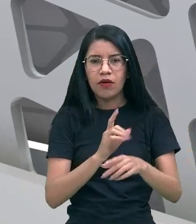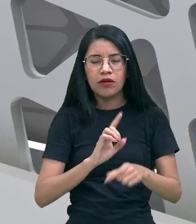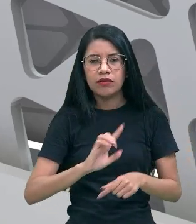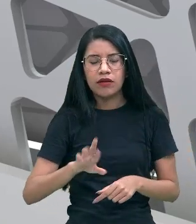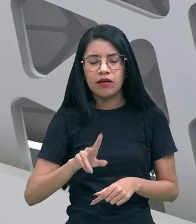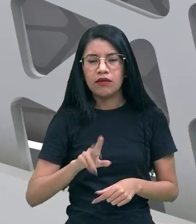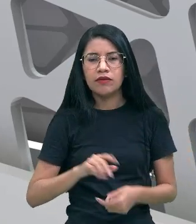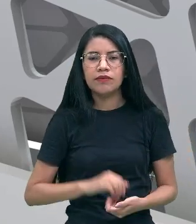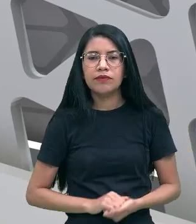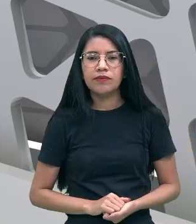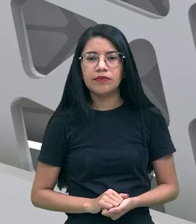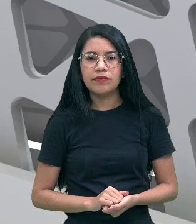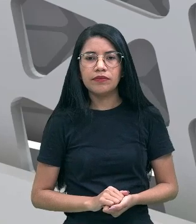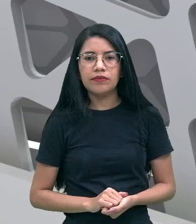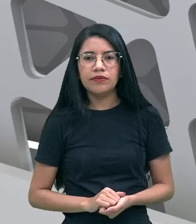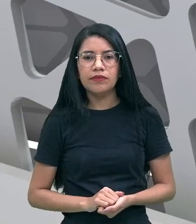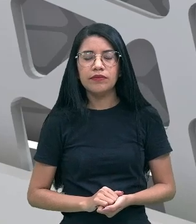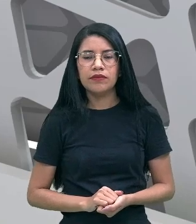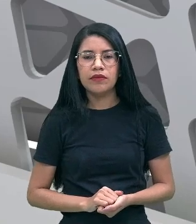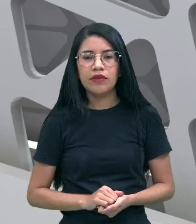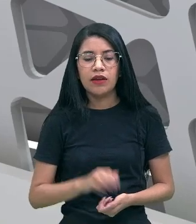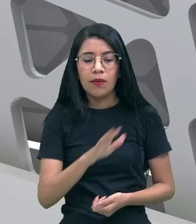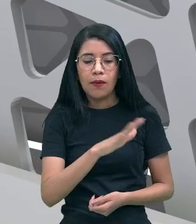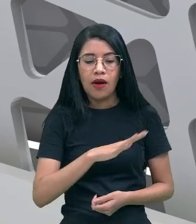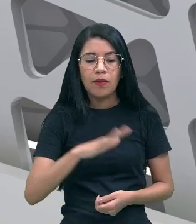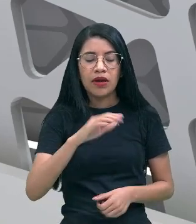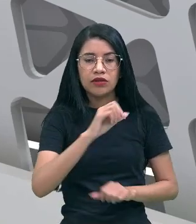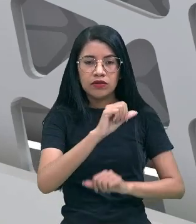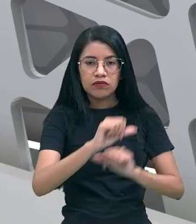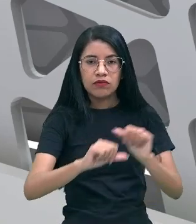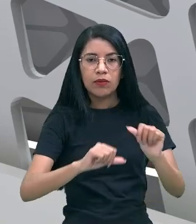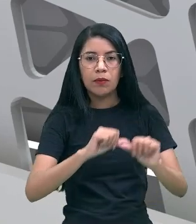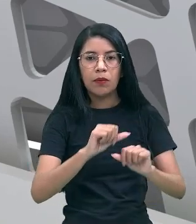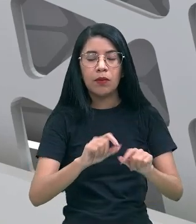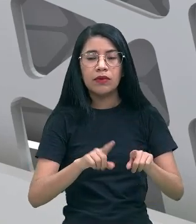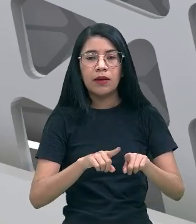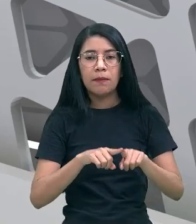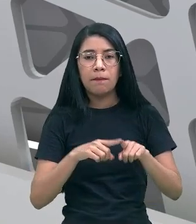queima. Tá, o ambiente aí se regenera. Só que